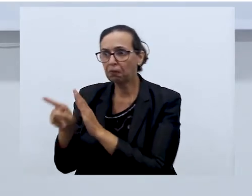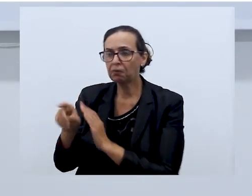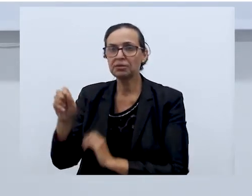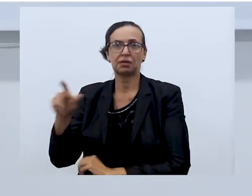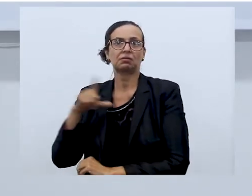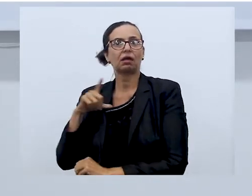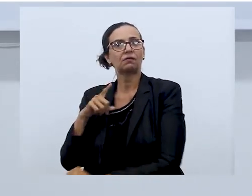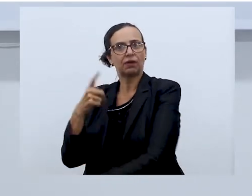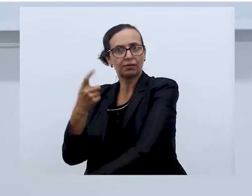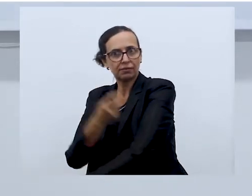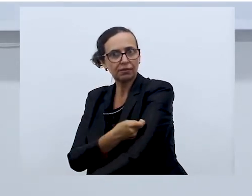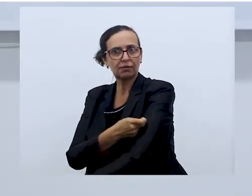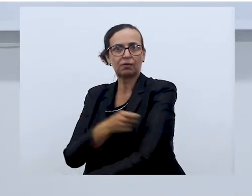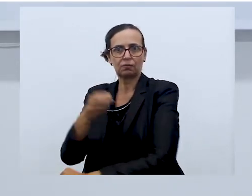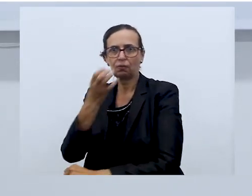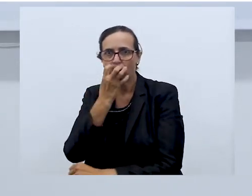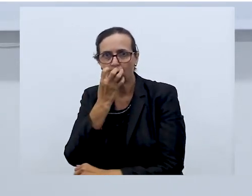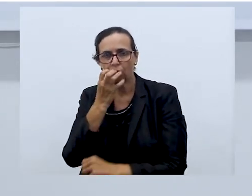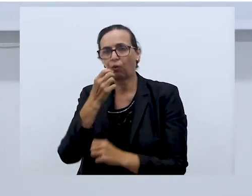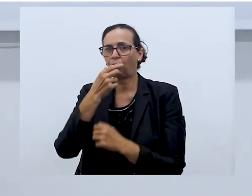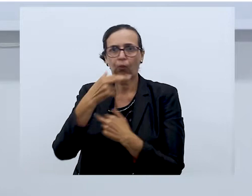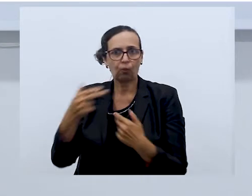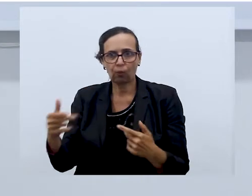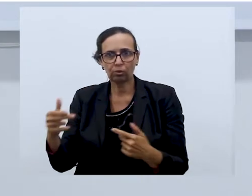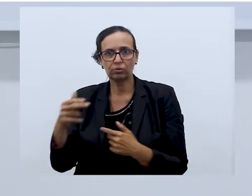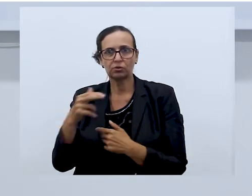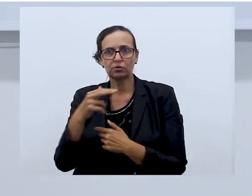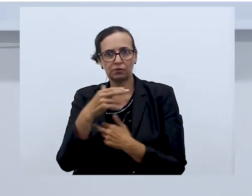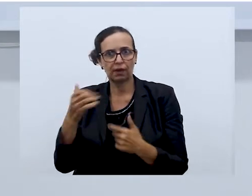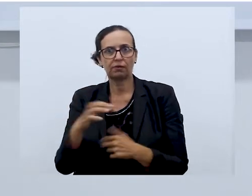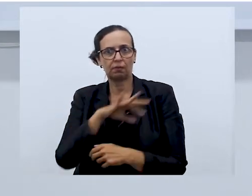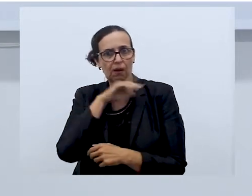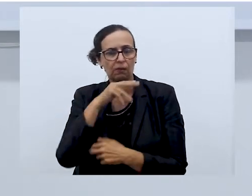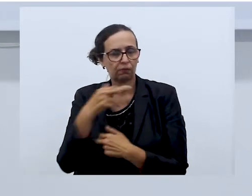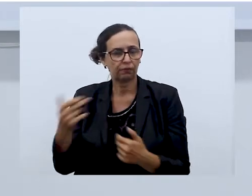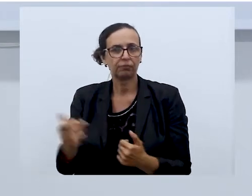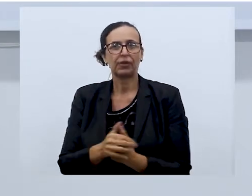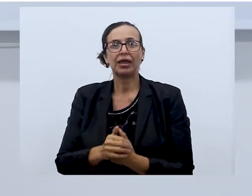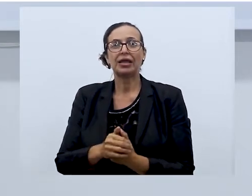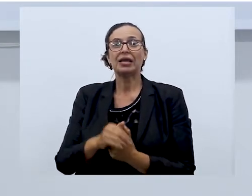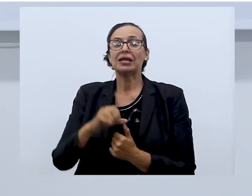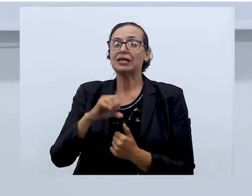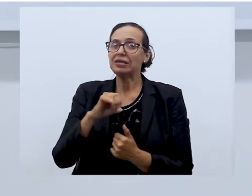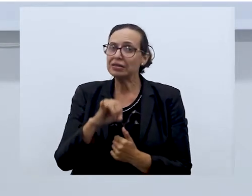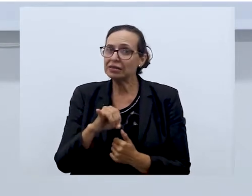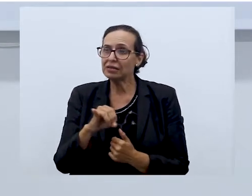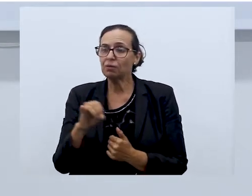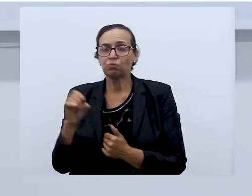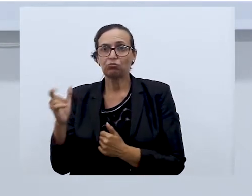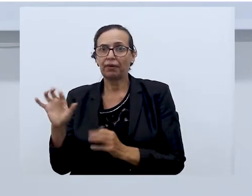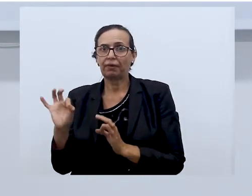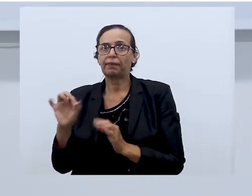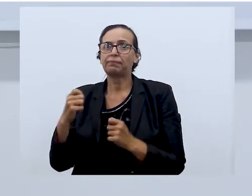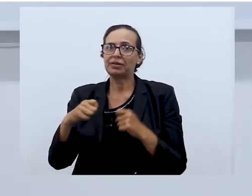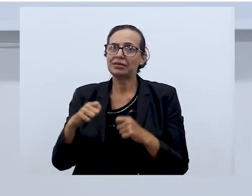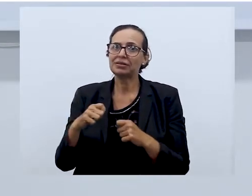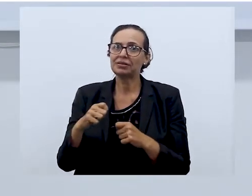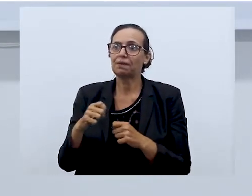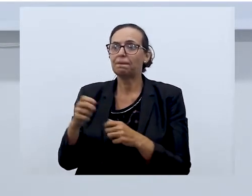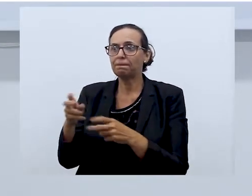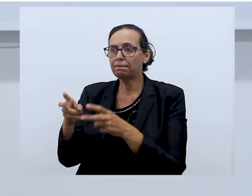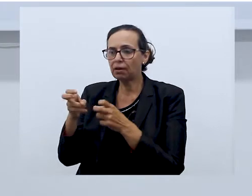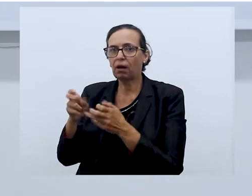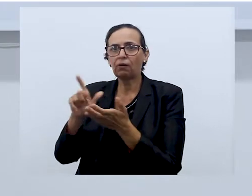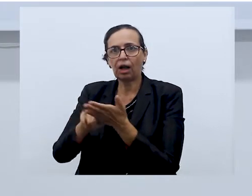ali na região, se é um animal vacinado, e procurar uma unidade básica de saúde ou pronto-socorro. Por quê? Porque esse animal pode